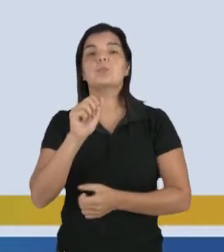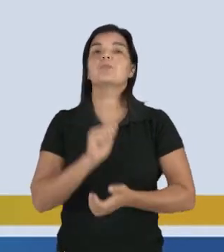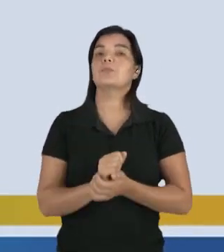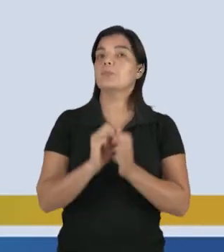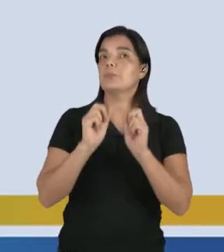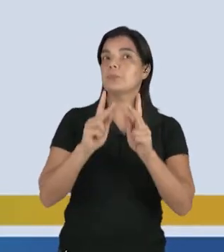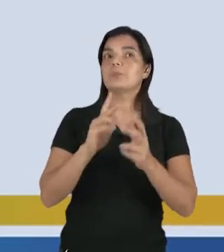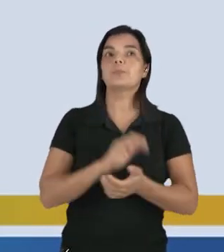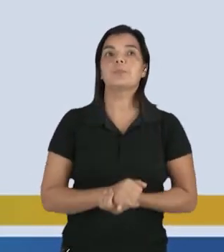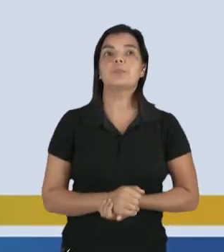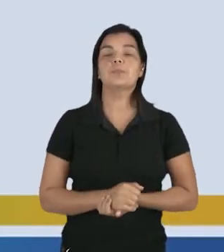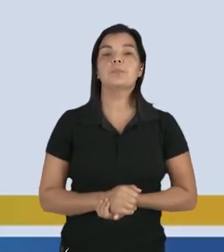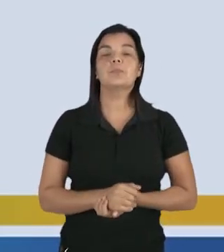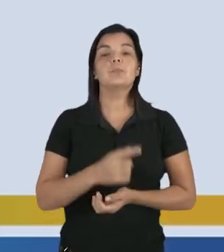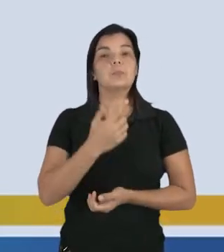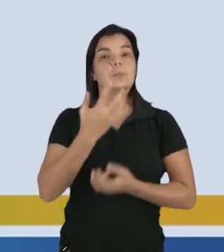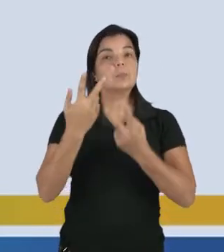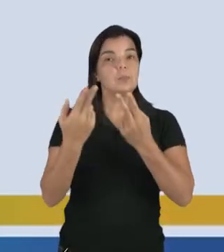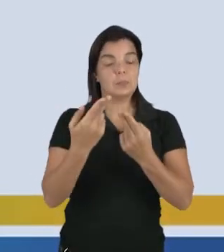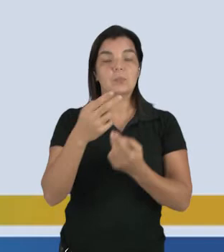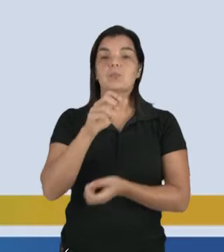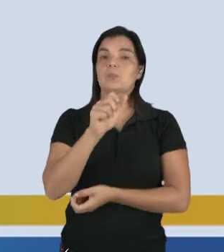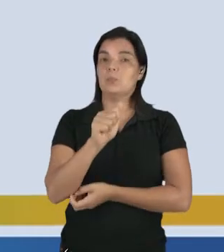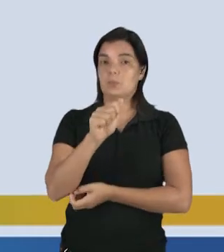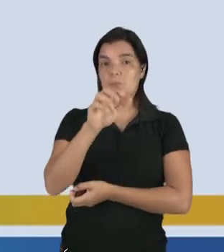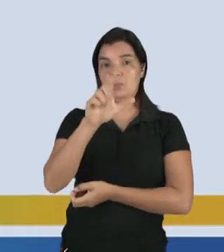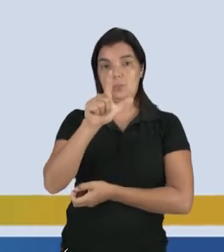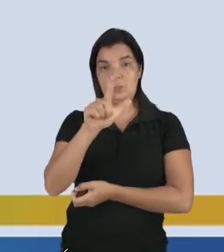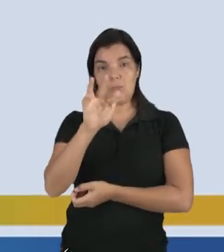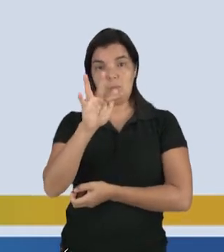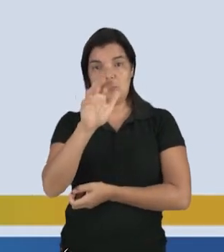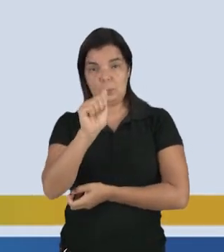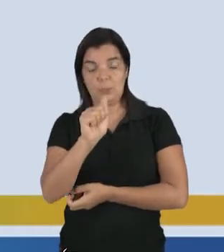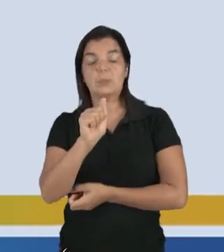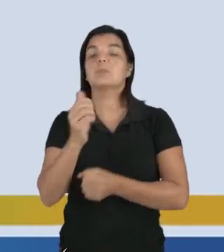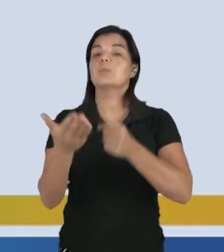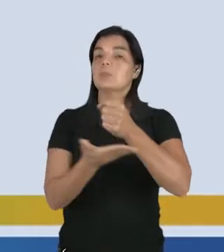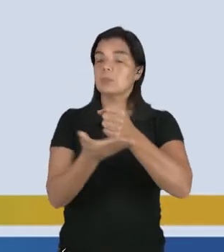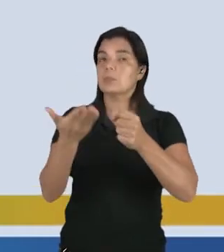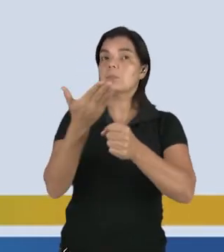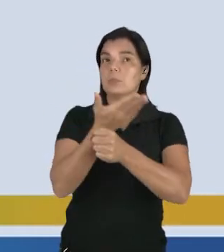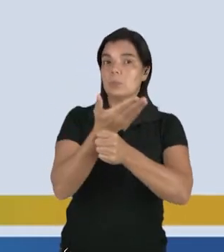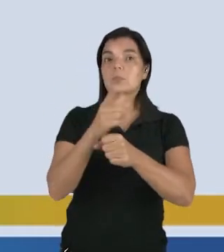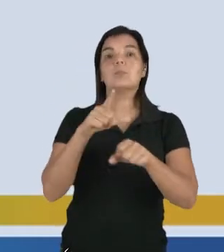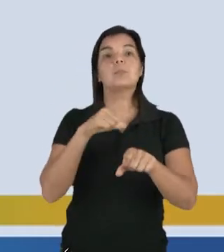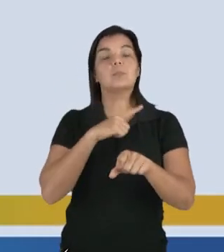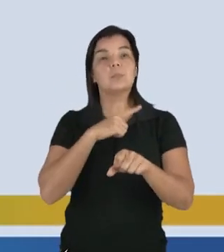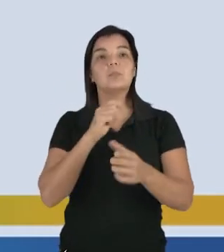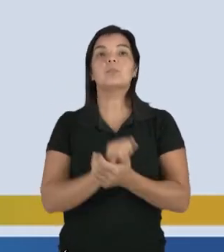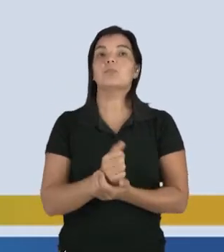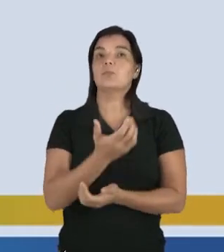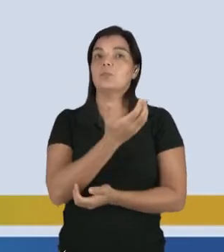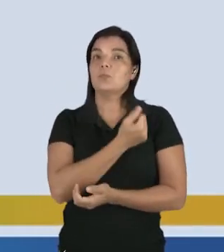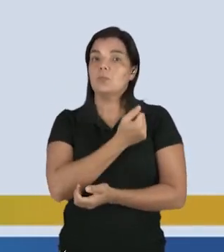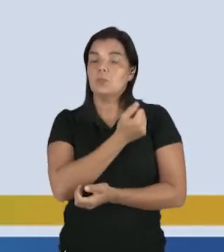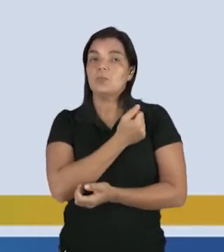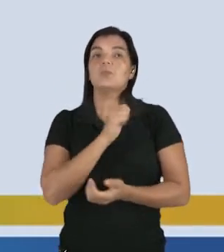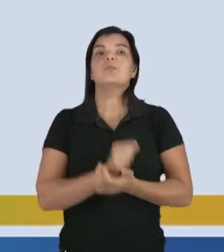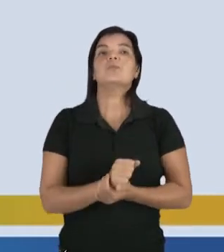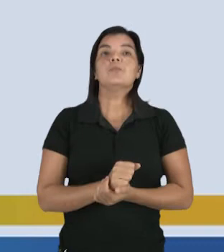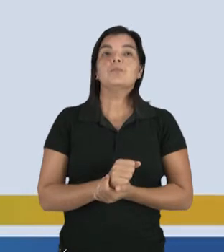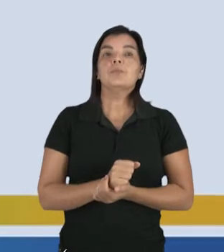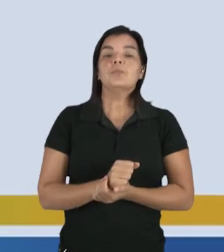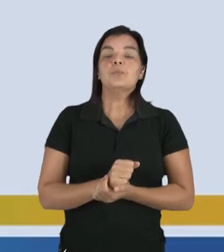eletrólitos, ok? Então, da mesma forma que os ácidos, nas bases a gente precisa determinar o grau